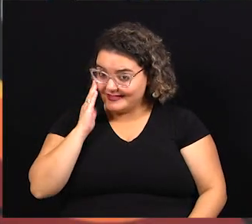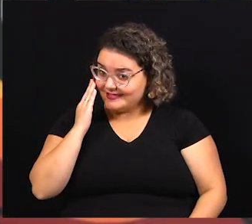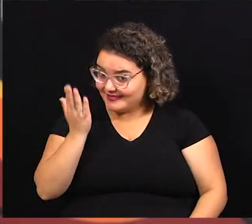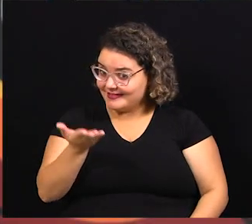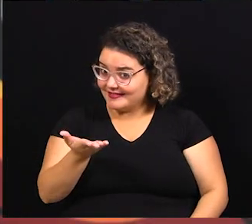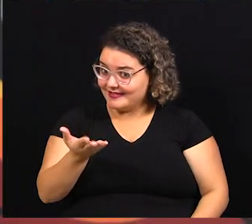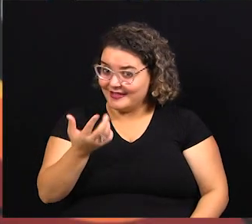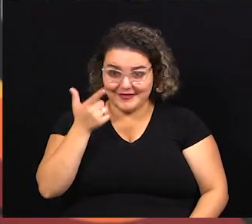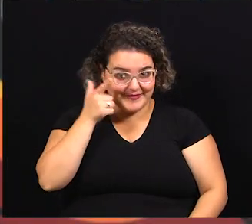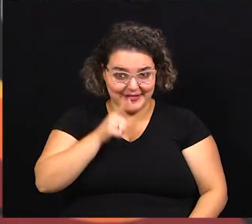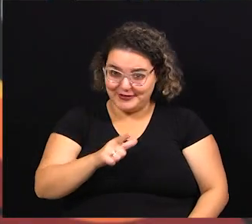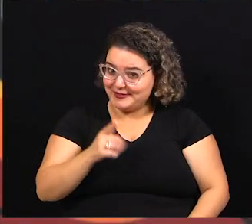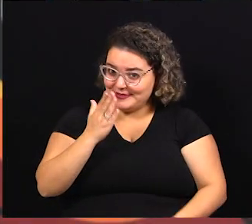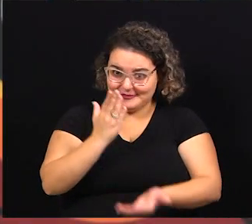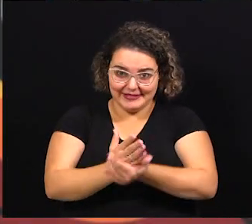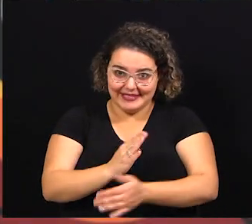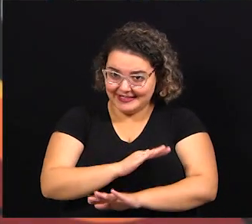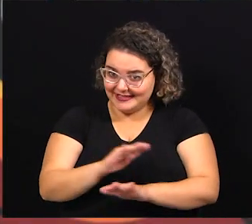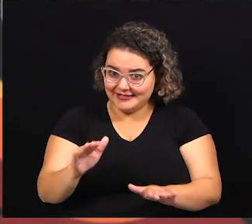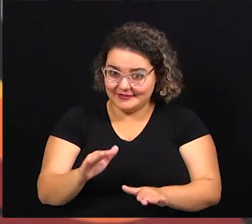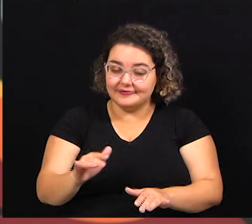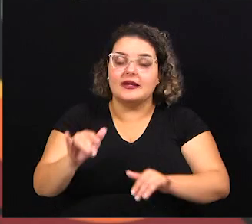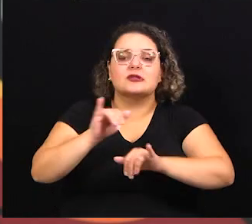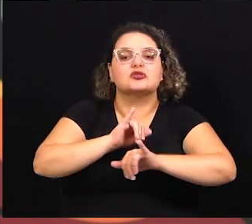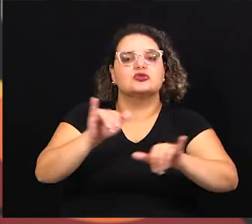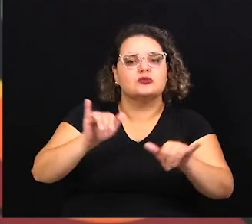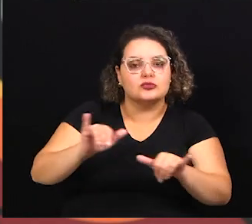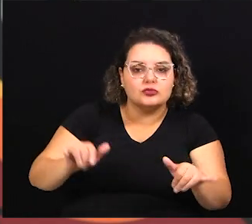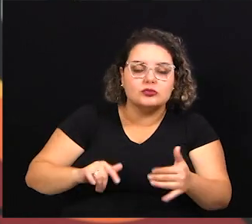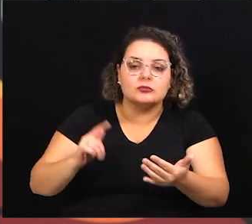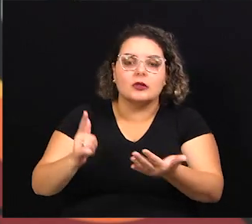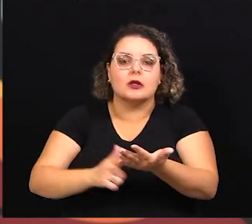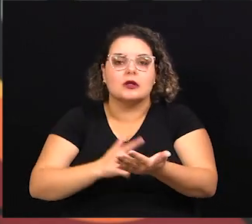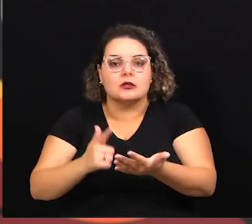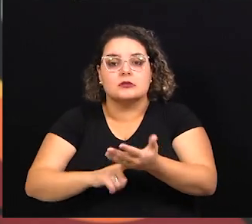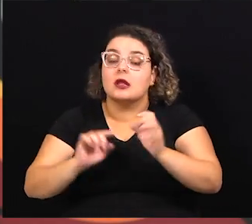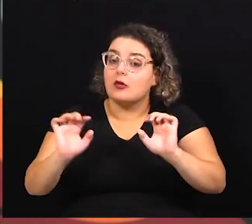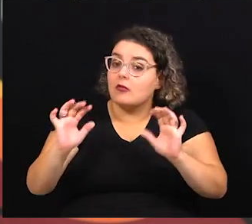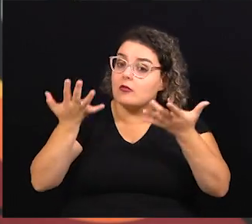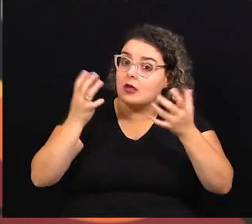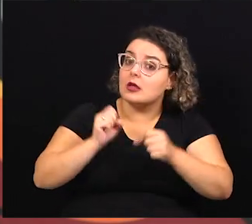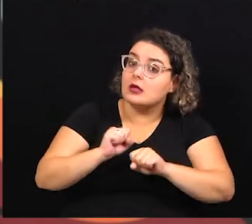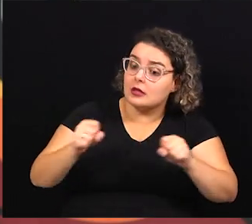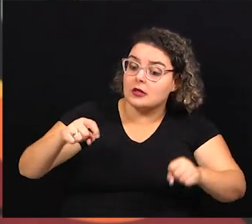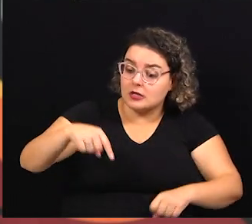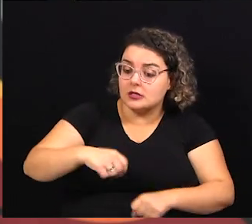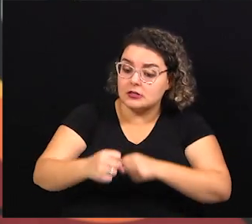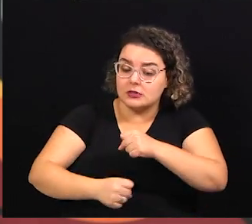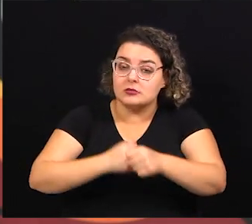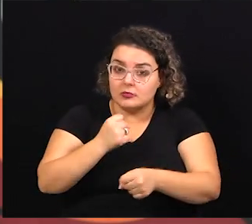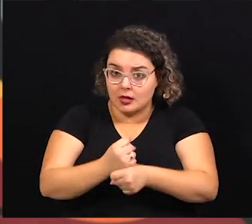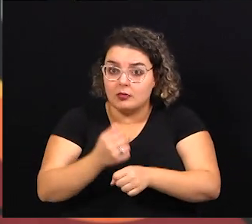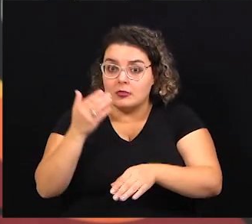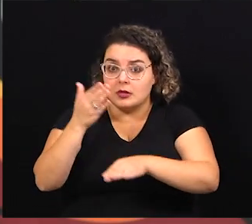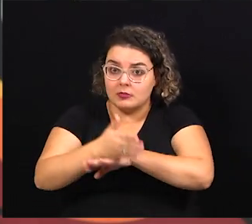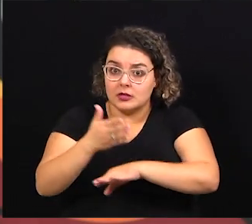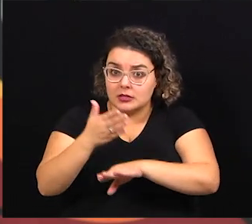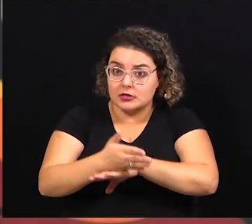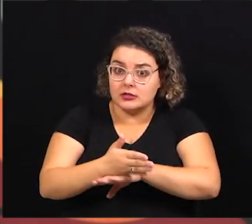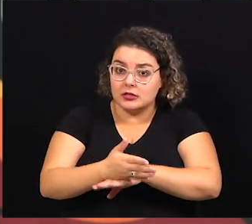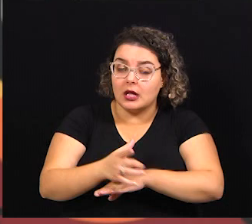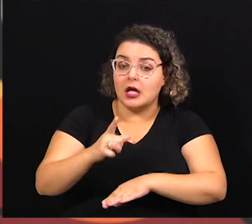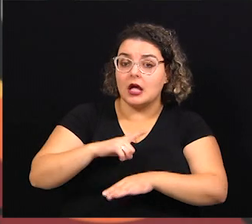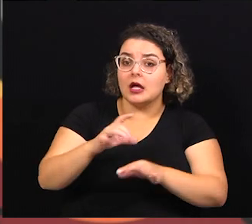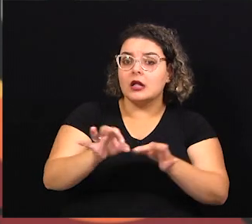convencido aí você de casa, né? E aí, gente, ele vai seguir divulgando o livro, tem eventos grandes ainda esse ano, né,